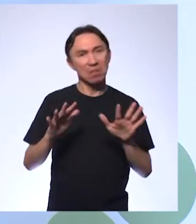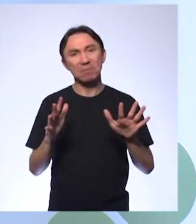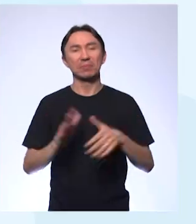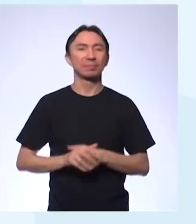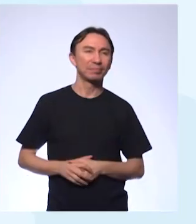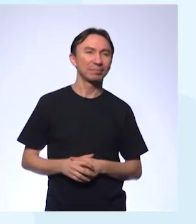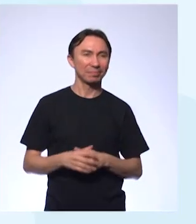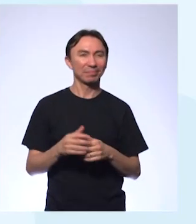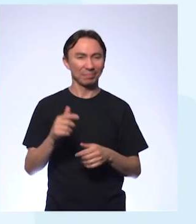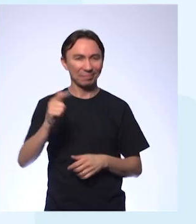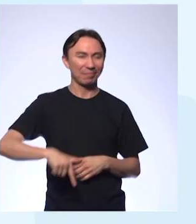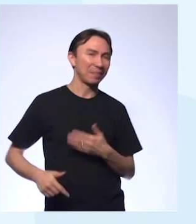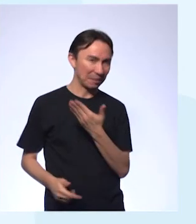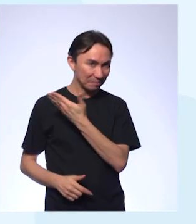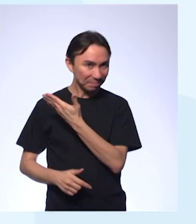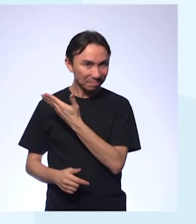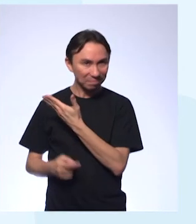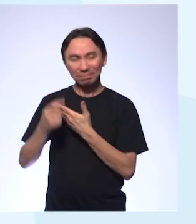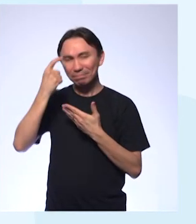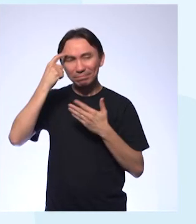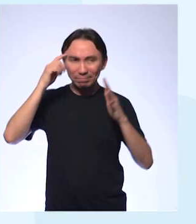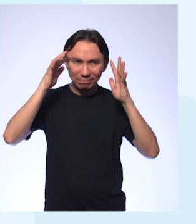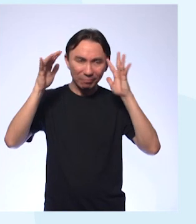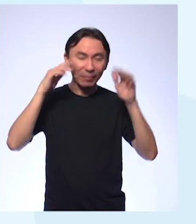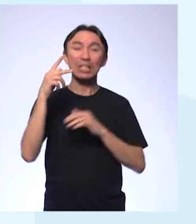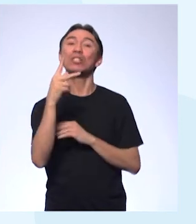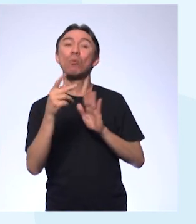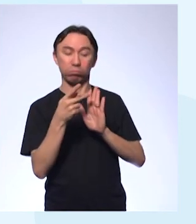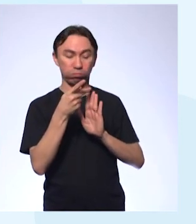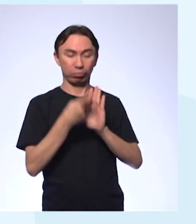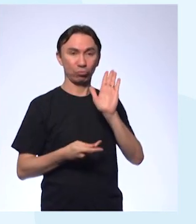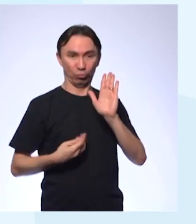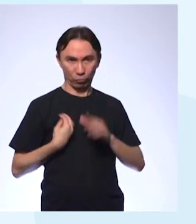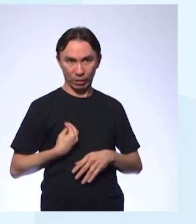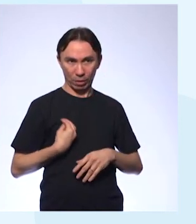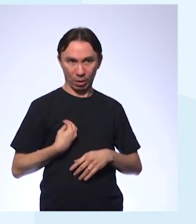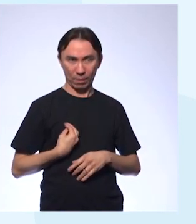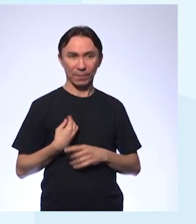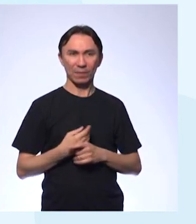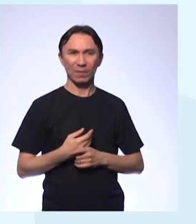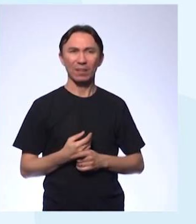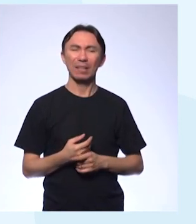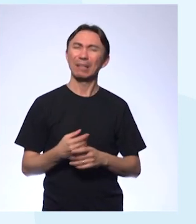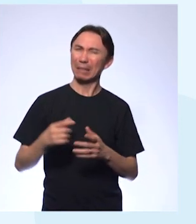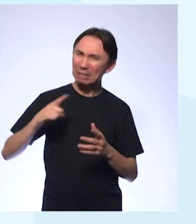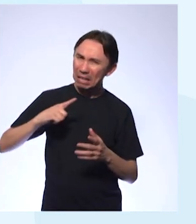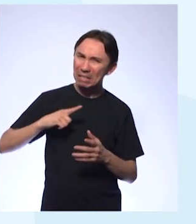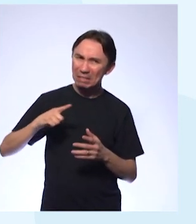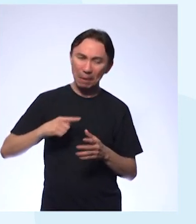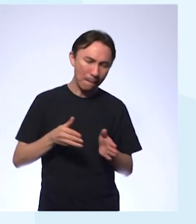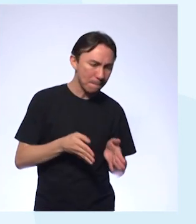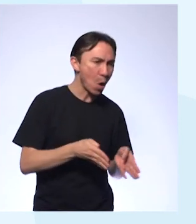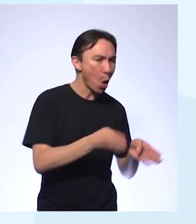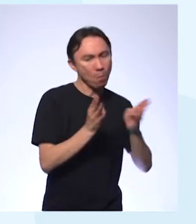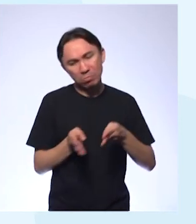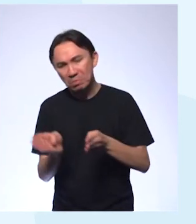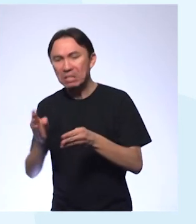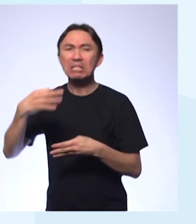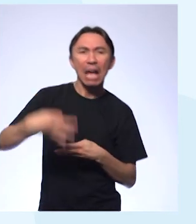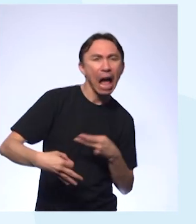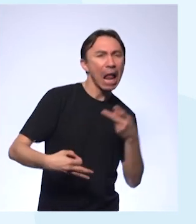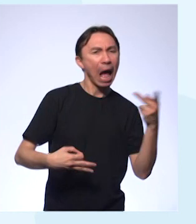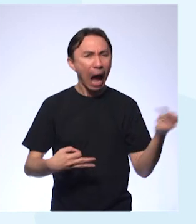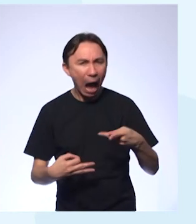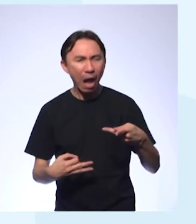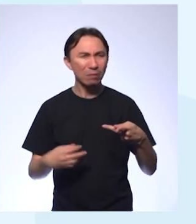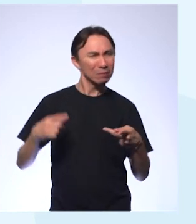diz aí na tela. Em relação ao seu projeto de vida, existe caminho certo ou errado?